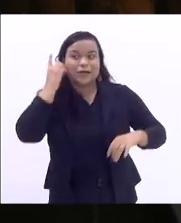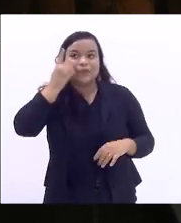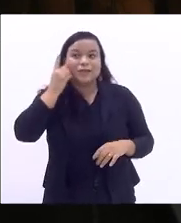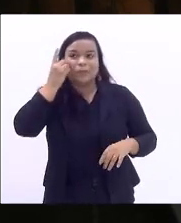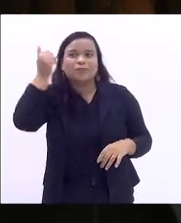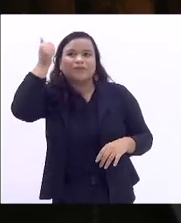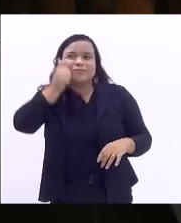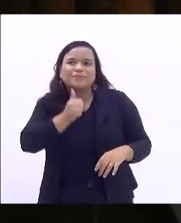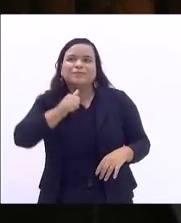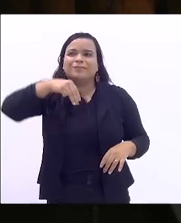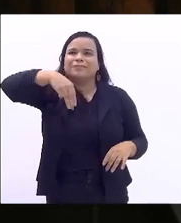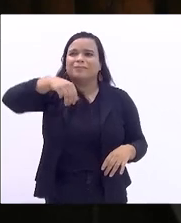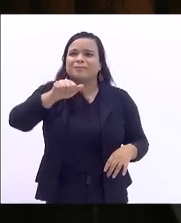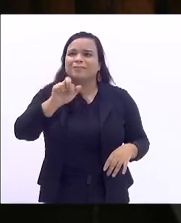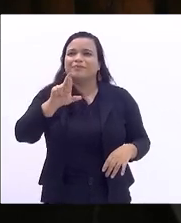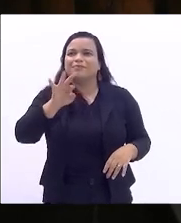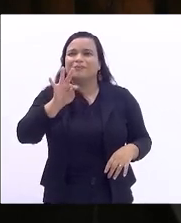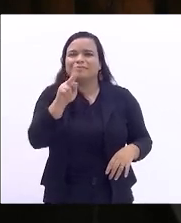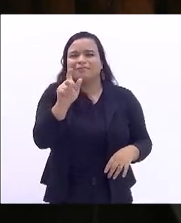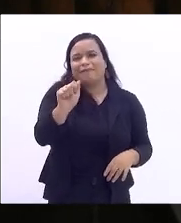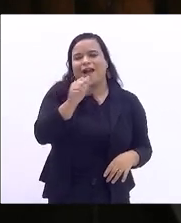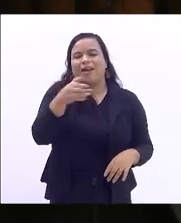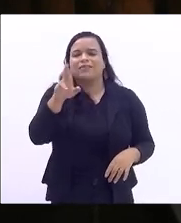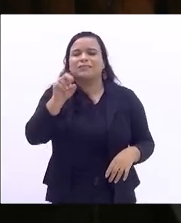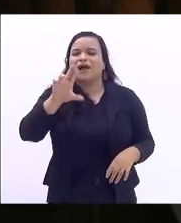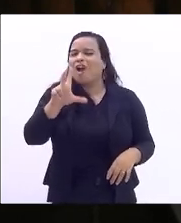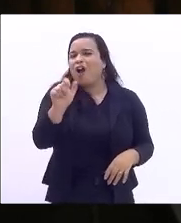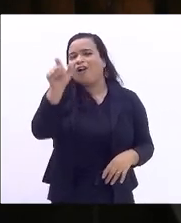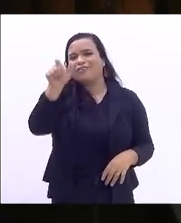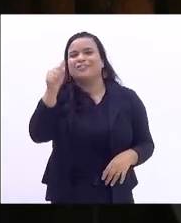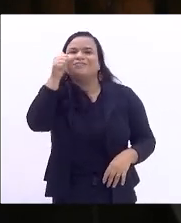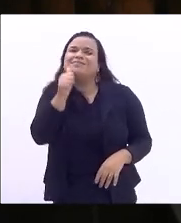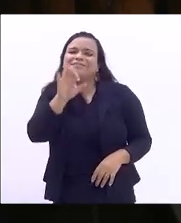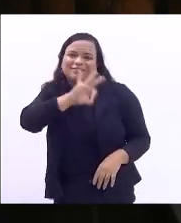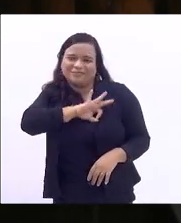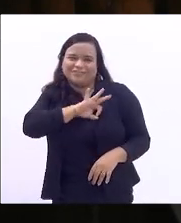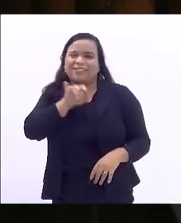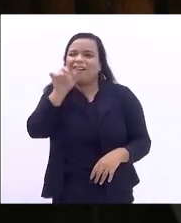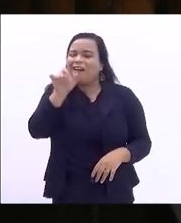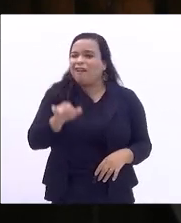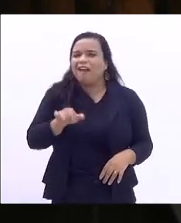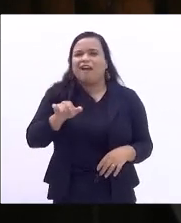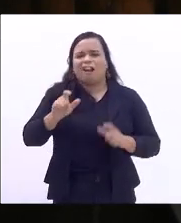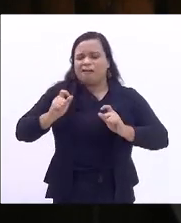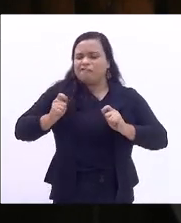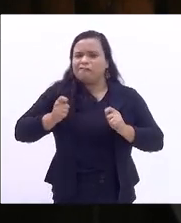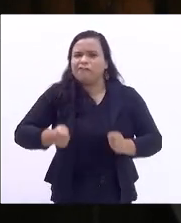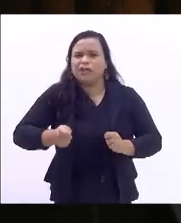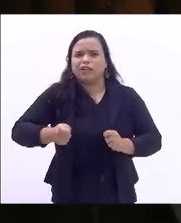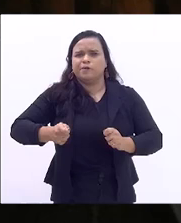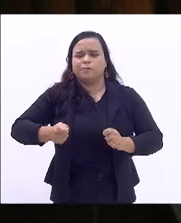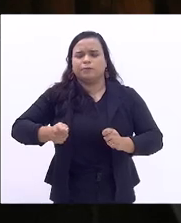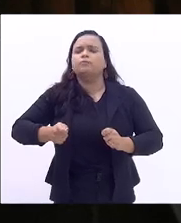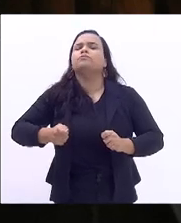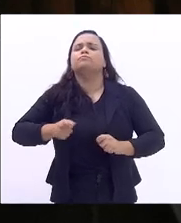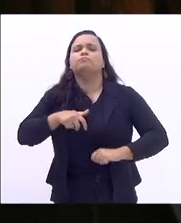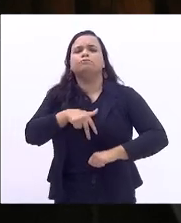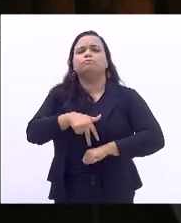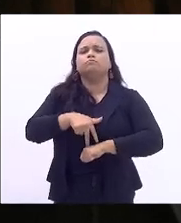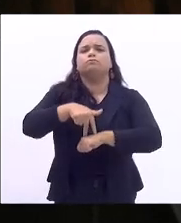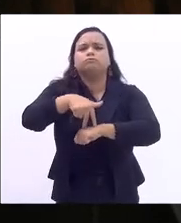deputada Martha Rocha que tem sido uma das mais firmes combatentes